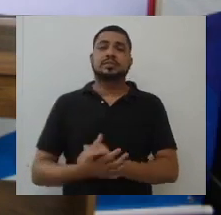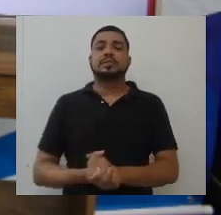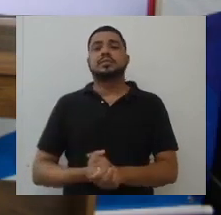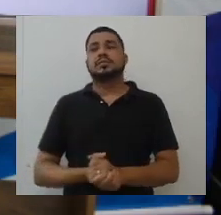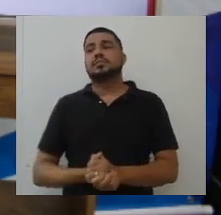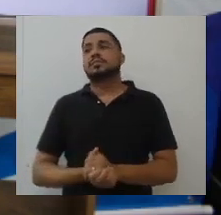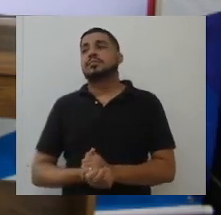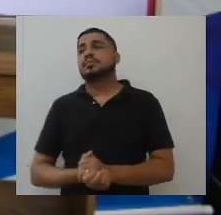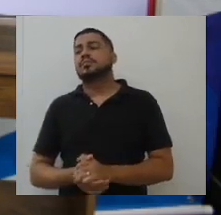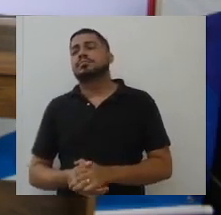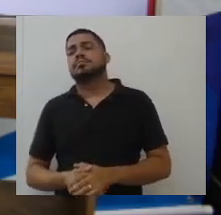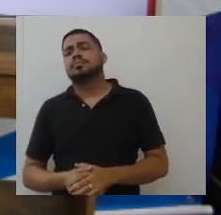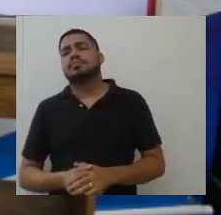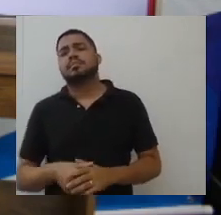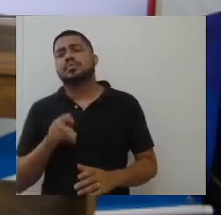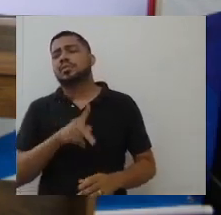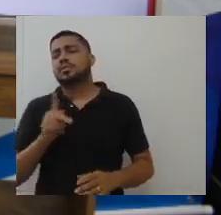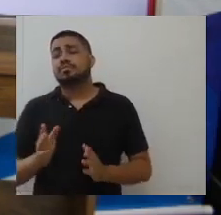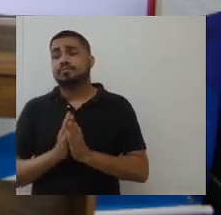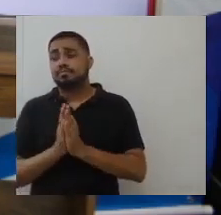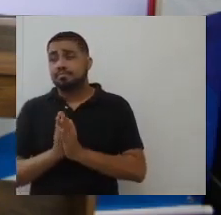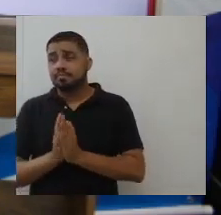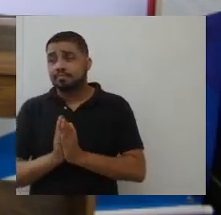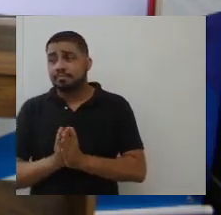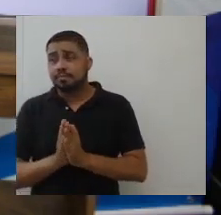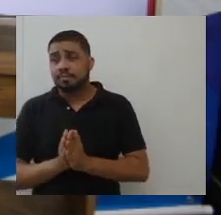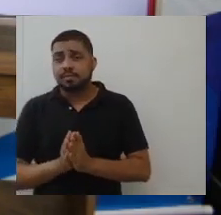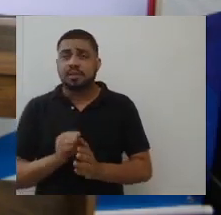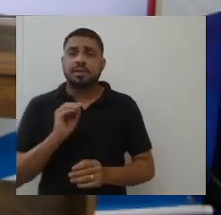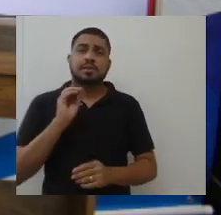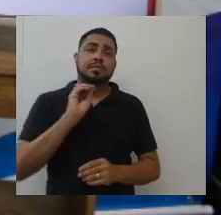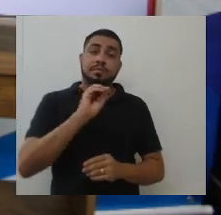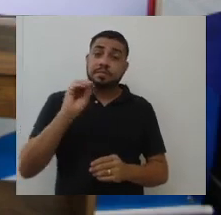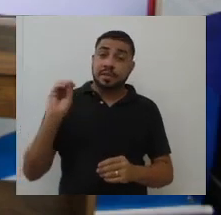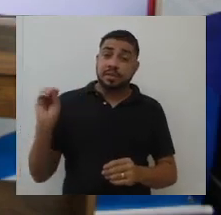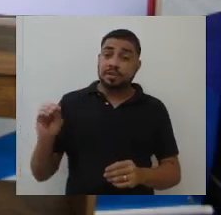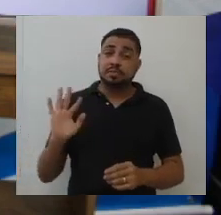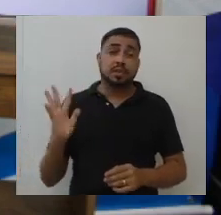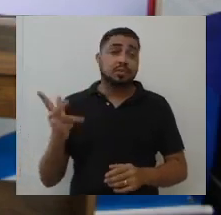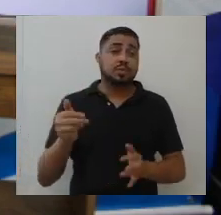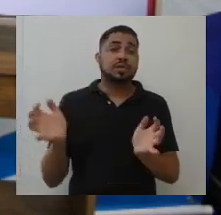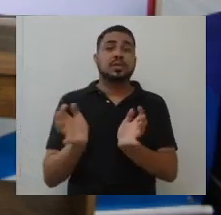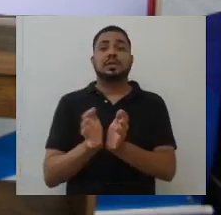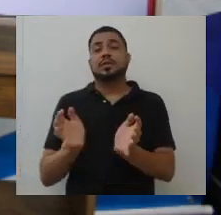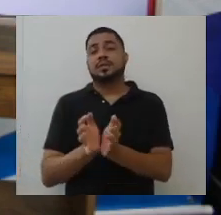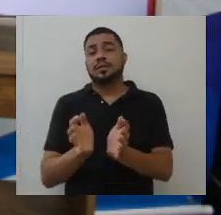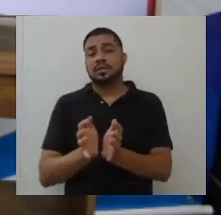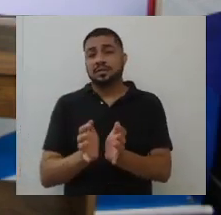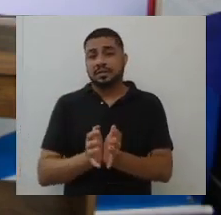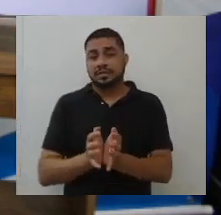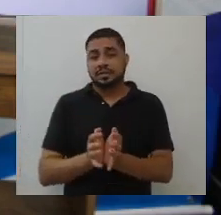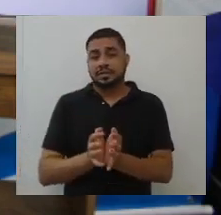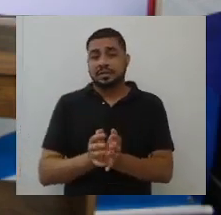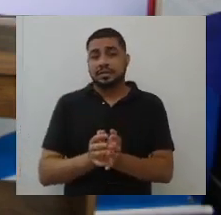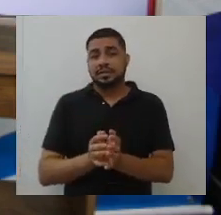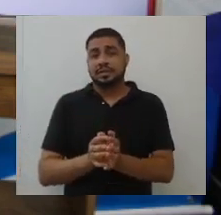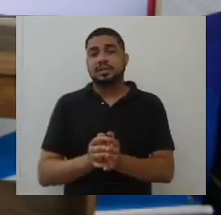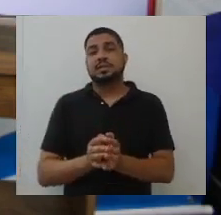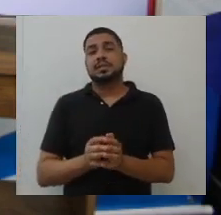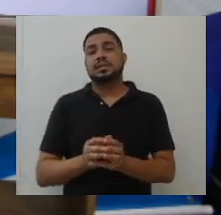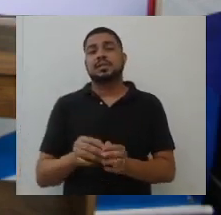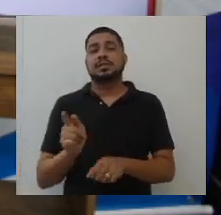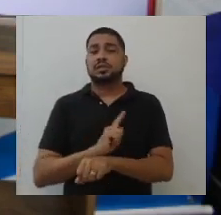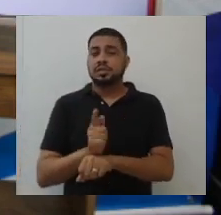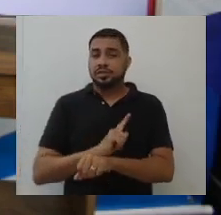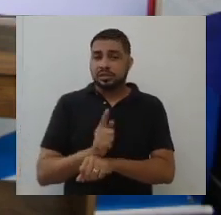da Boa Vista. Teacher, please. Mande um beijo para toda a equipe, para toda a equipe